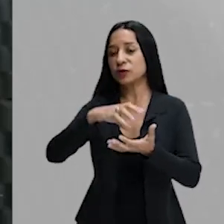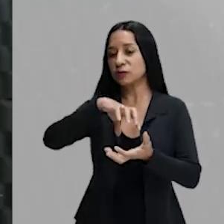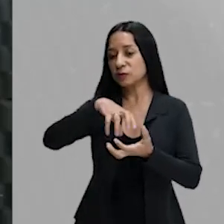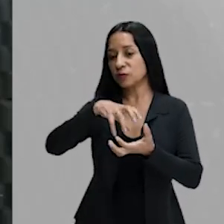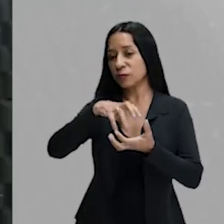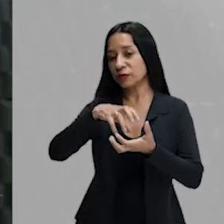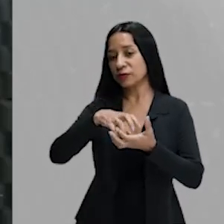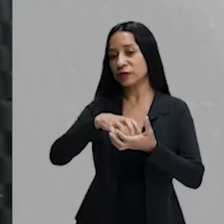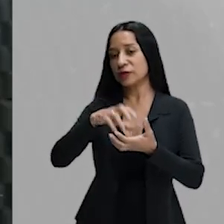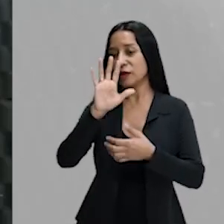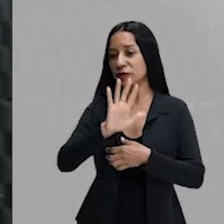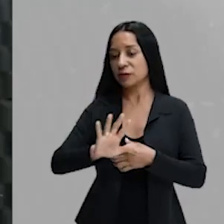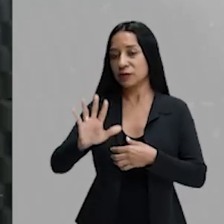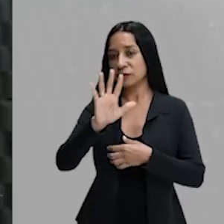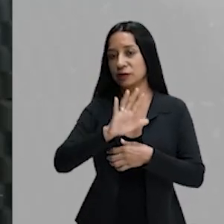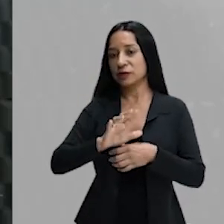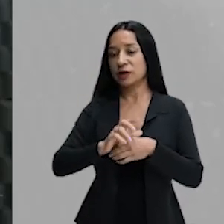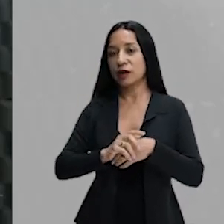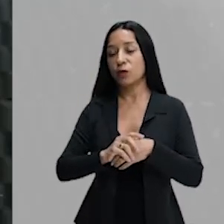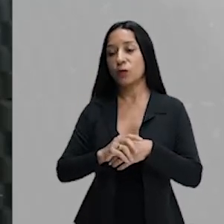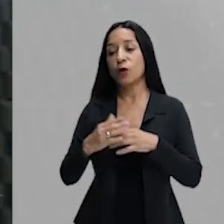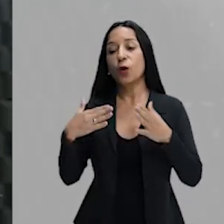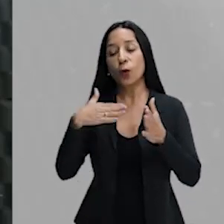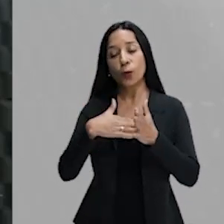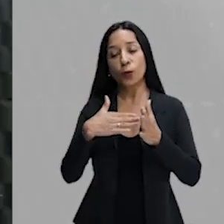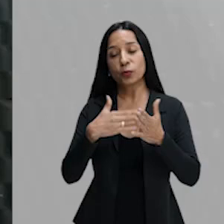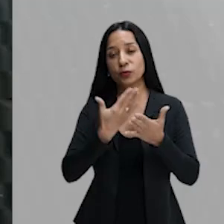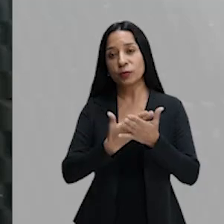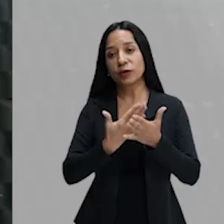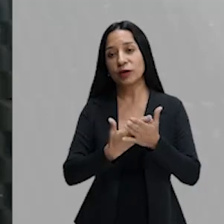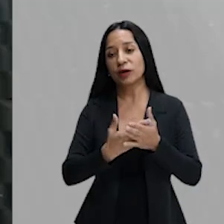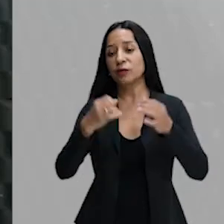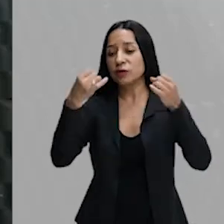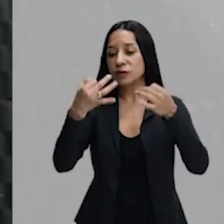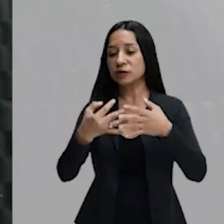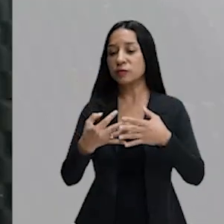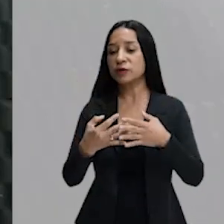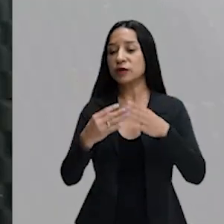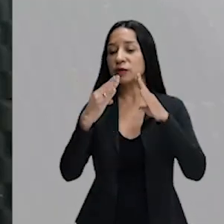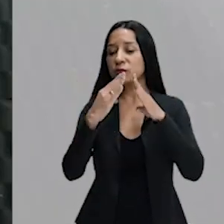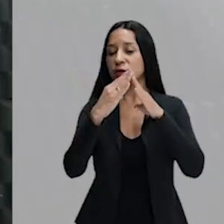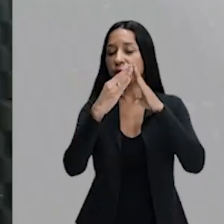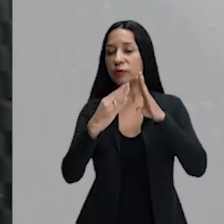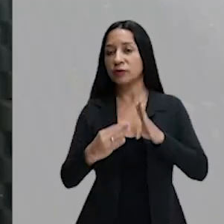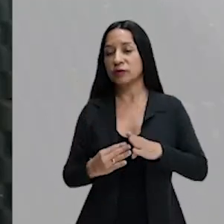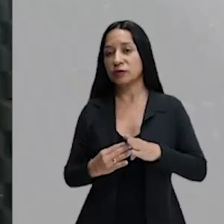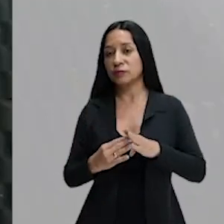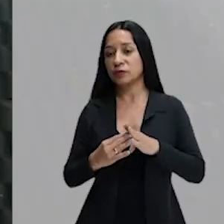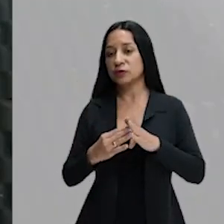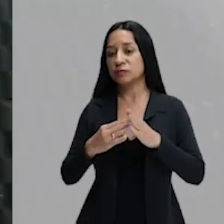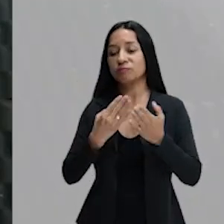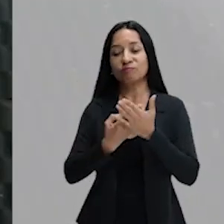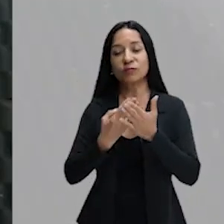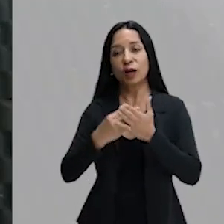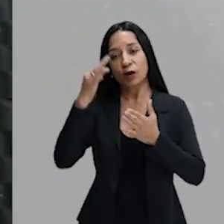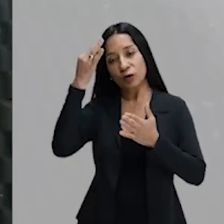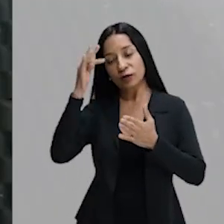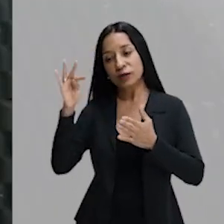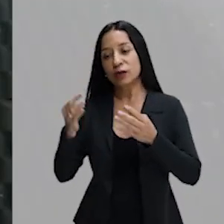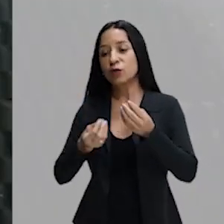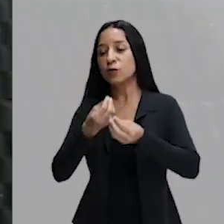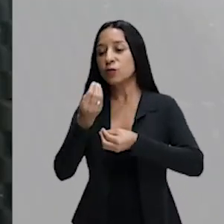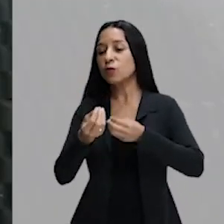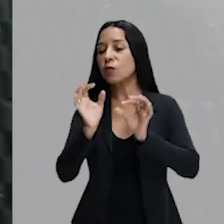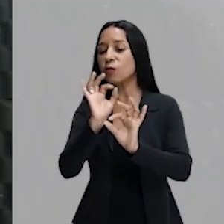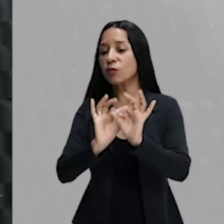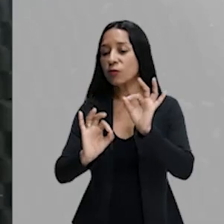aula que tivemos foi falando da pirâmide, né? Demos aquela aula teórica sobre pirâmide, como ela é